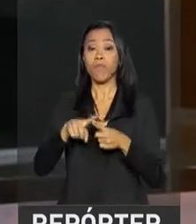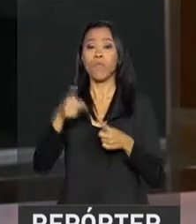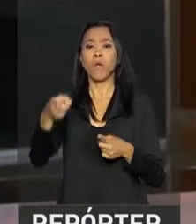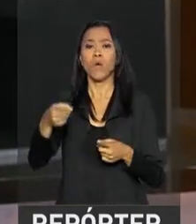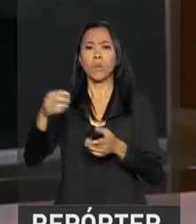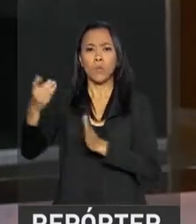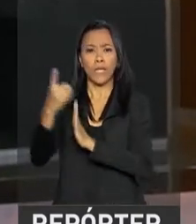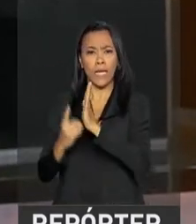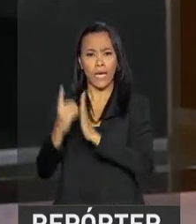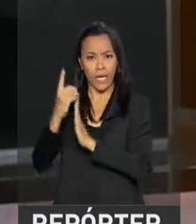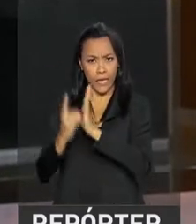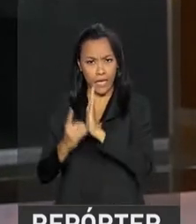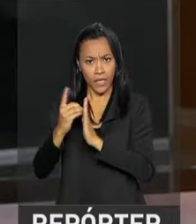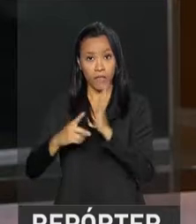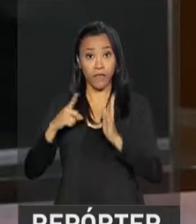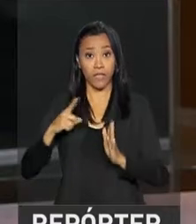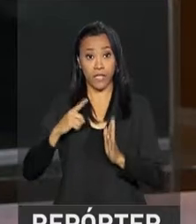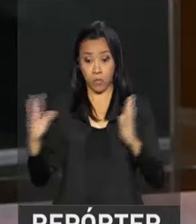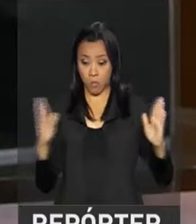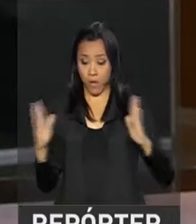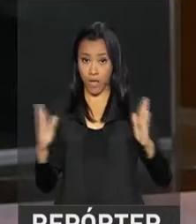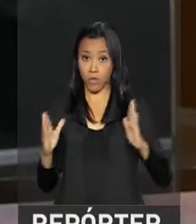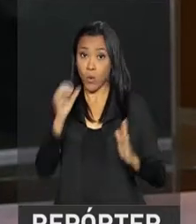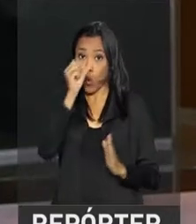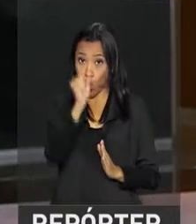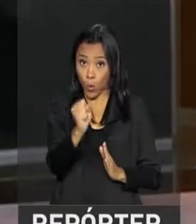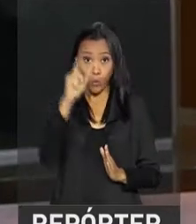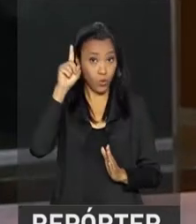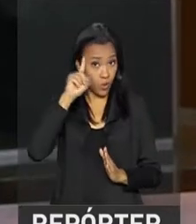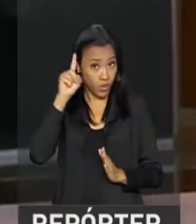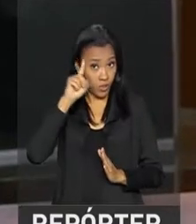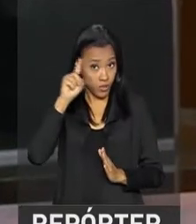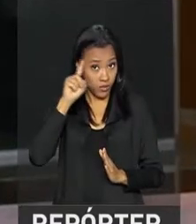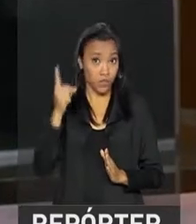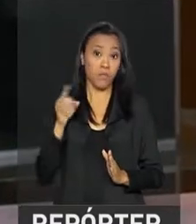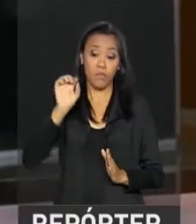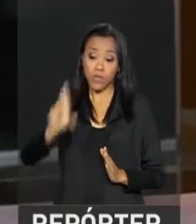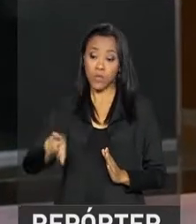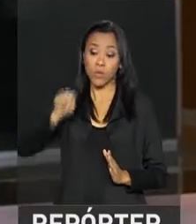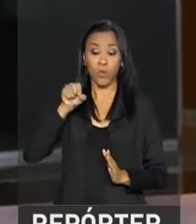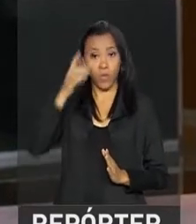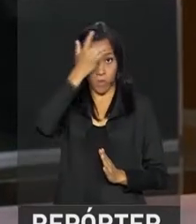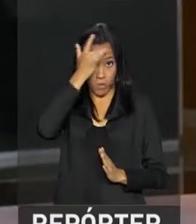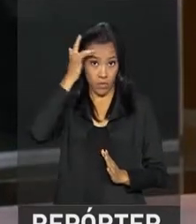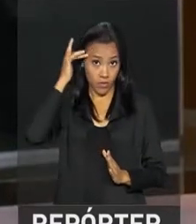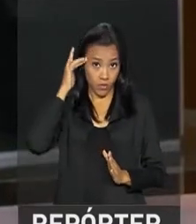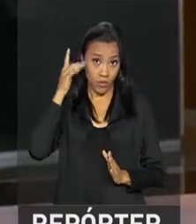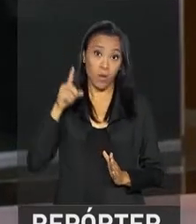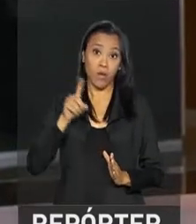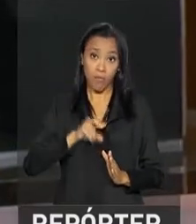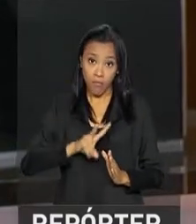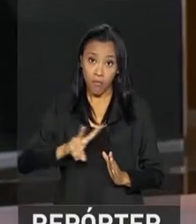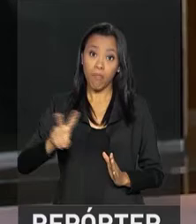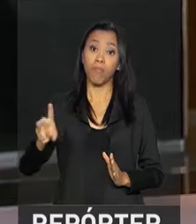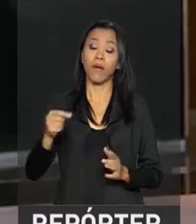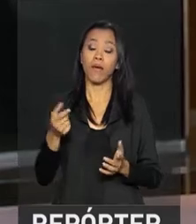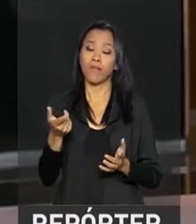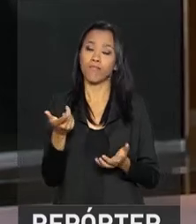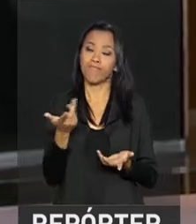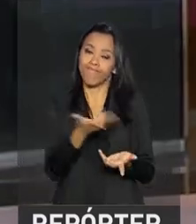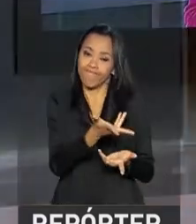vai ter oito dias para nomear o interventor contábil para proceder com a liquidação da